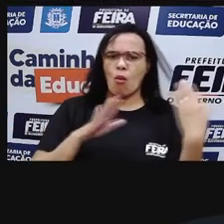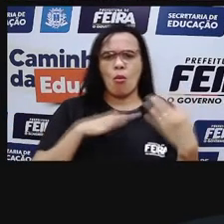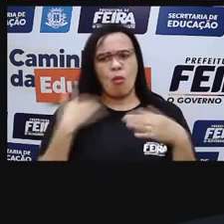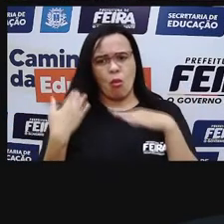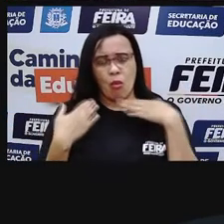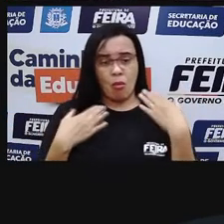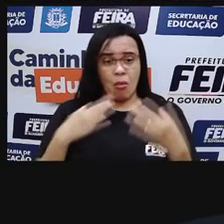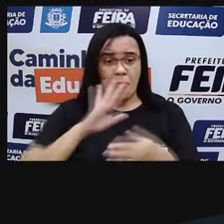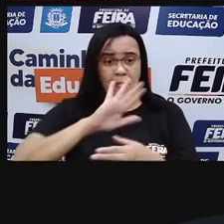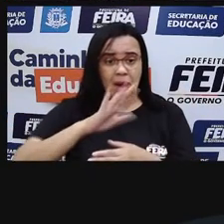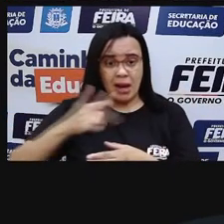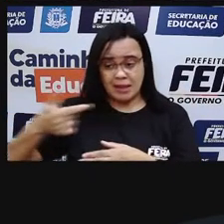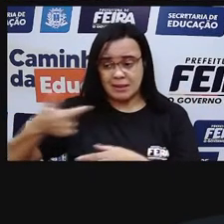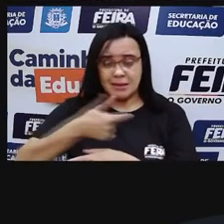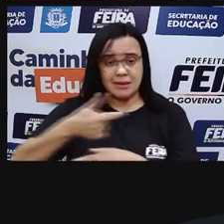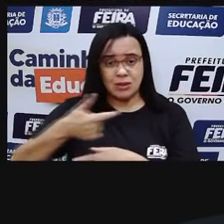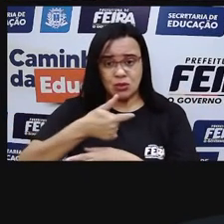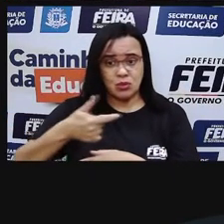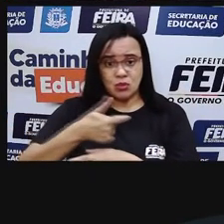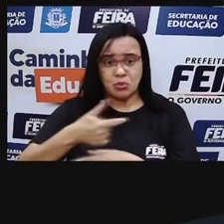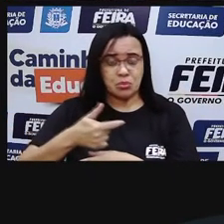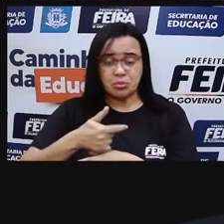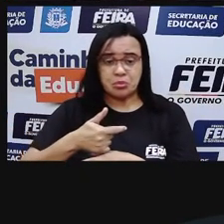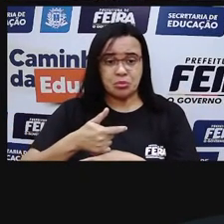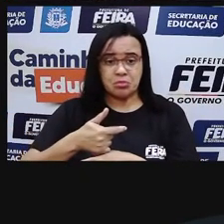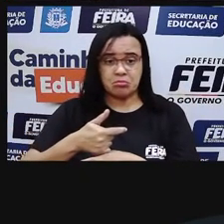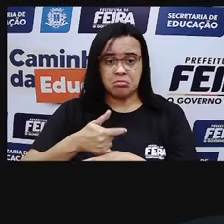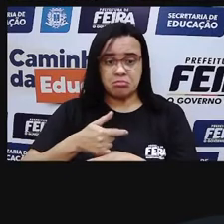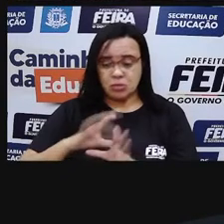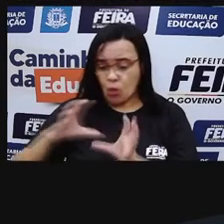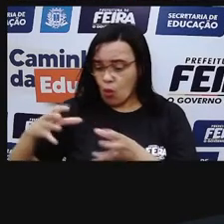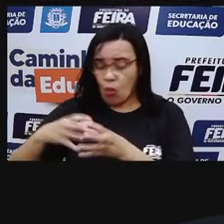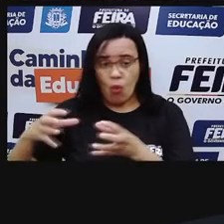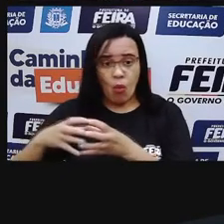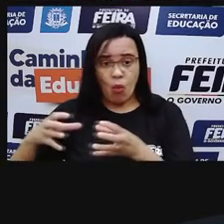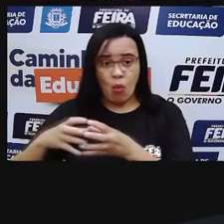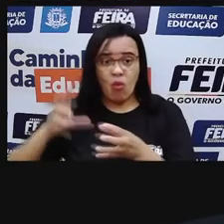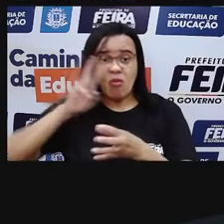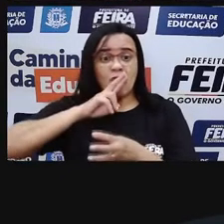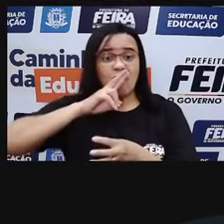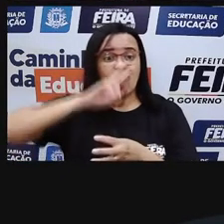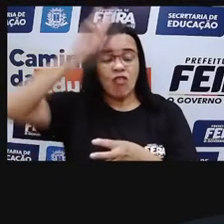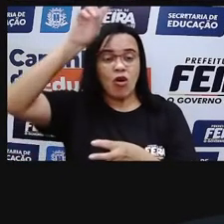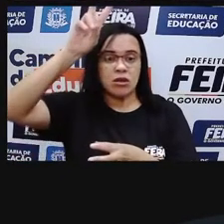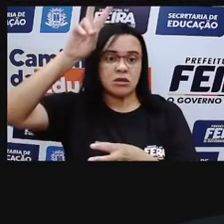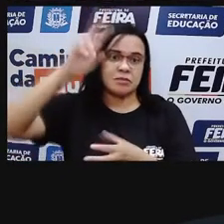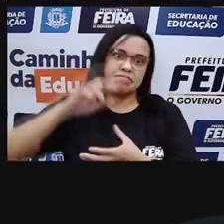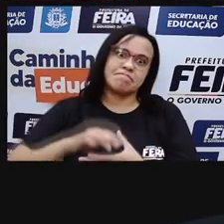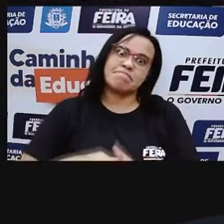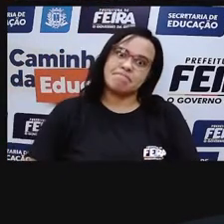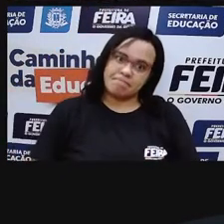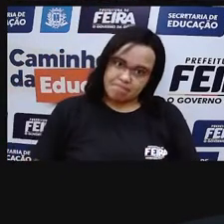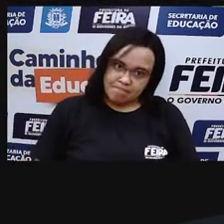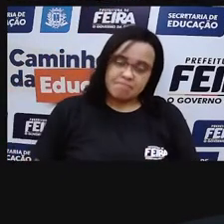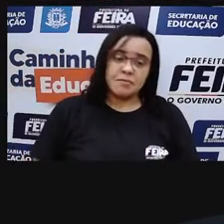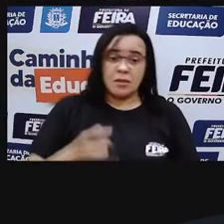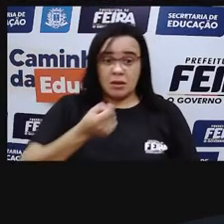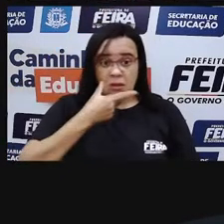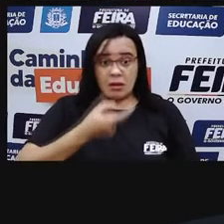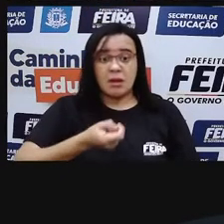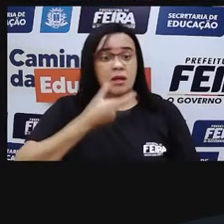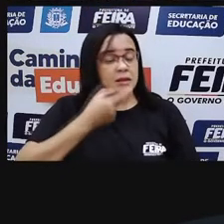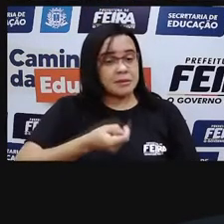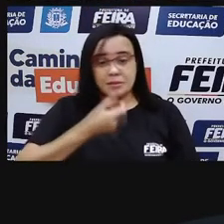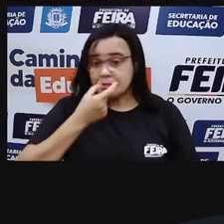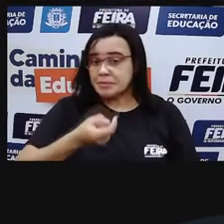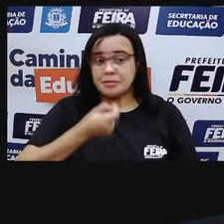que a gente tem algumas bactérias, né, que elas são resistentes a todos os medicamentos, a todos os antibióticos que a